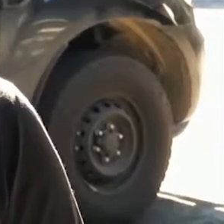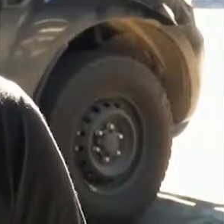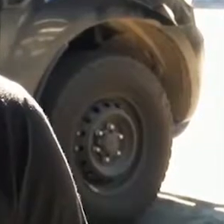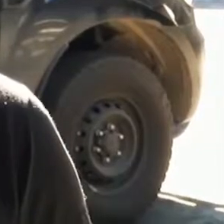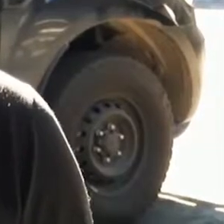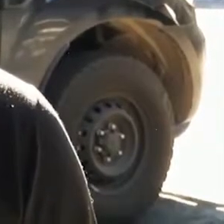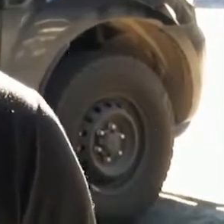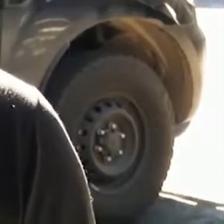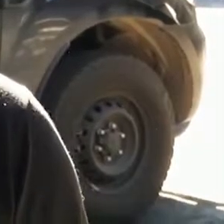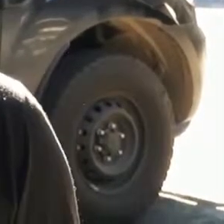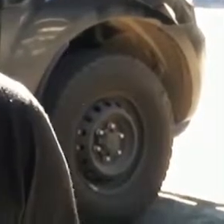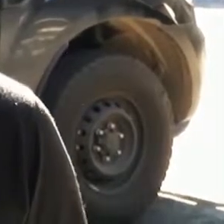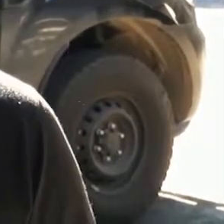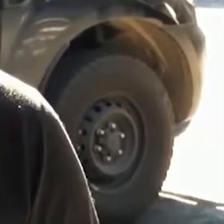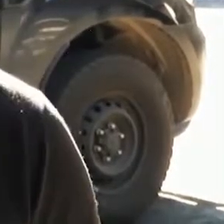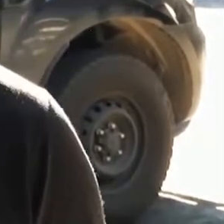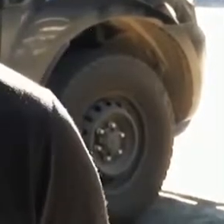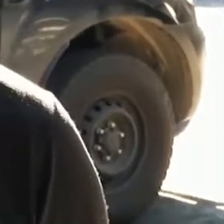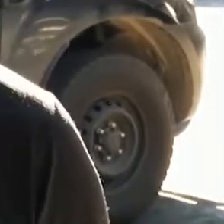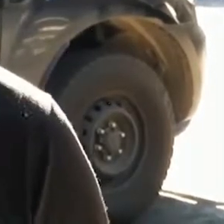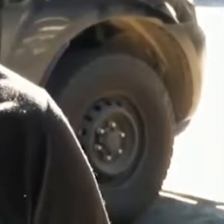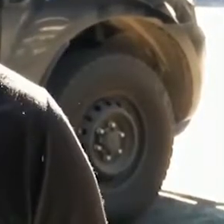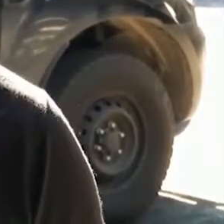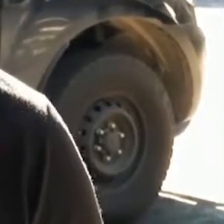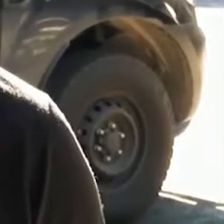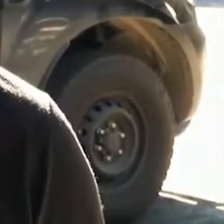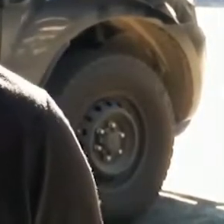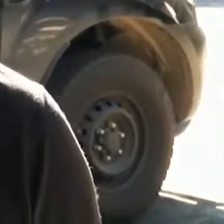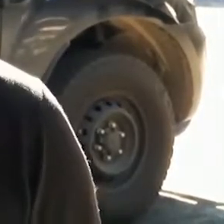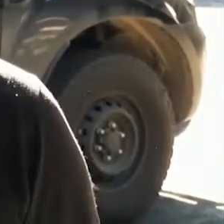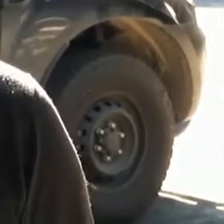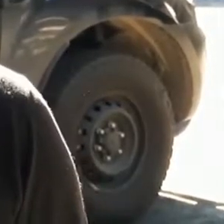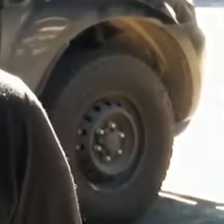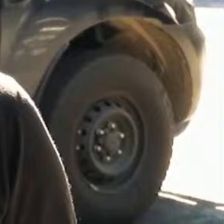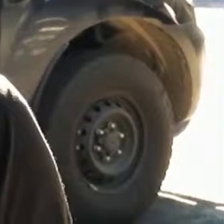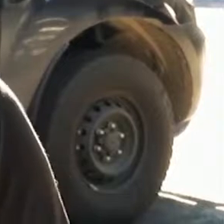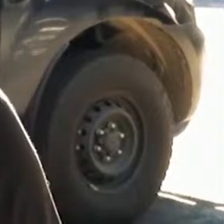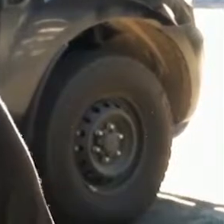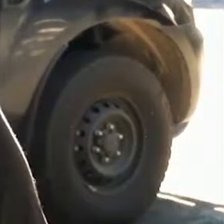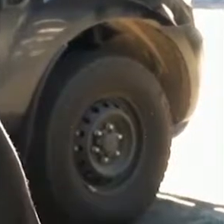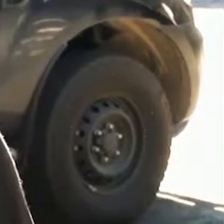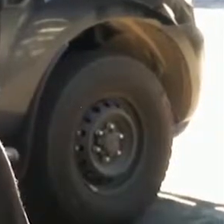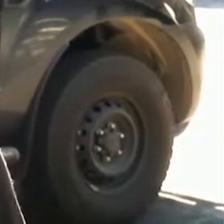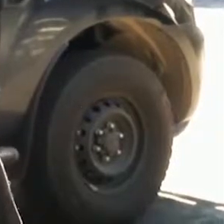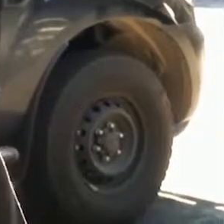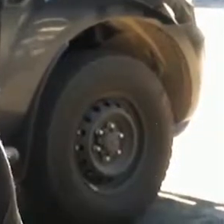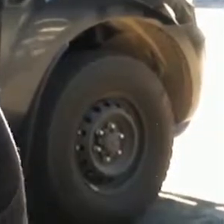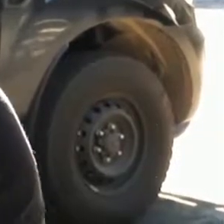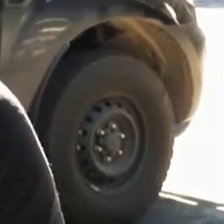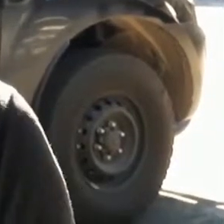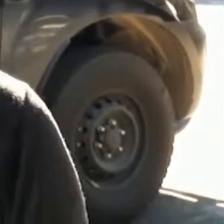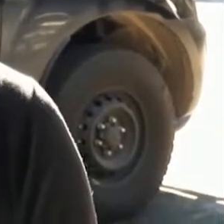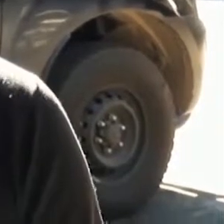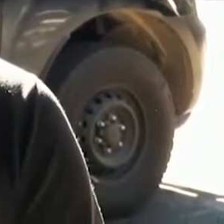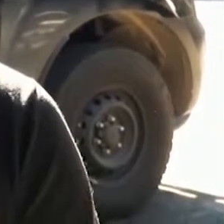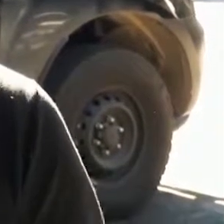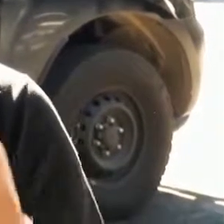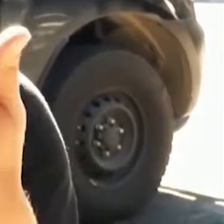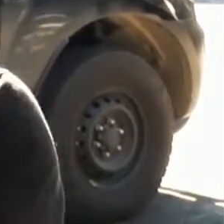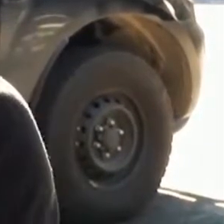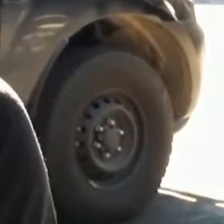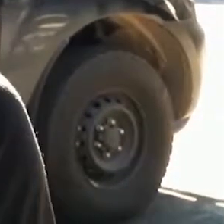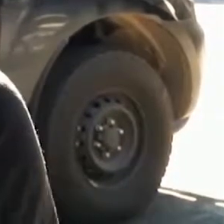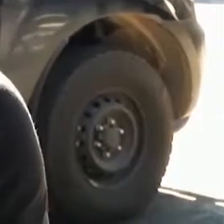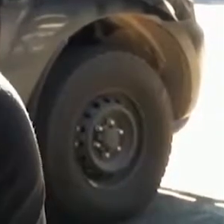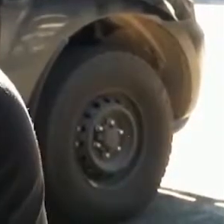a gente tem que manter o maior anonimato a respeito delas possível, né? Porque querendo ou não, né, esse nos ajudar pode